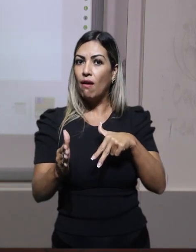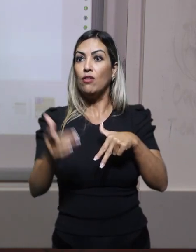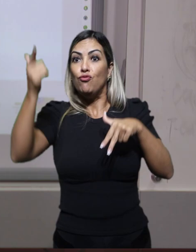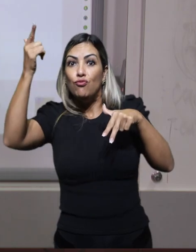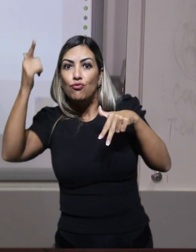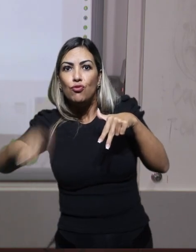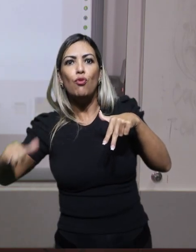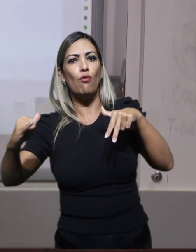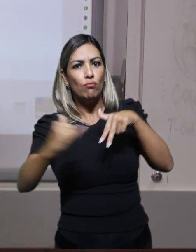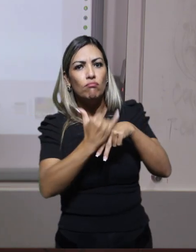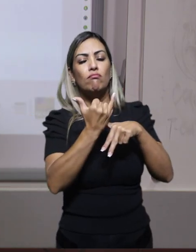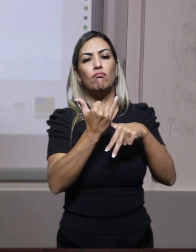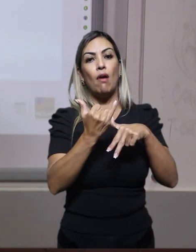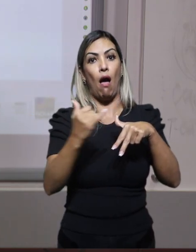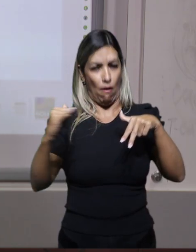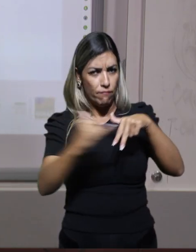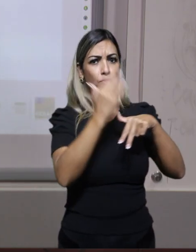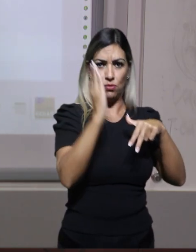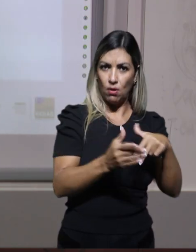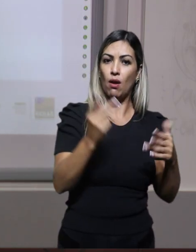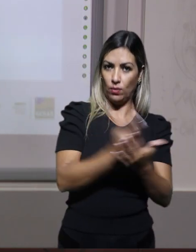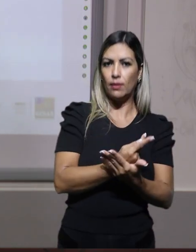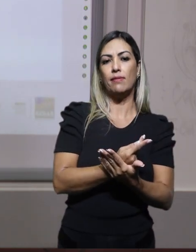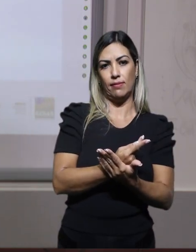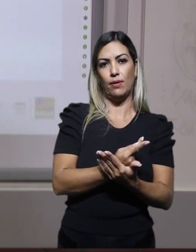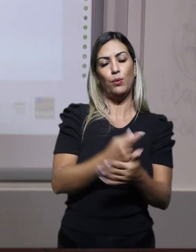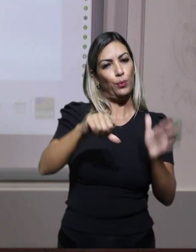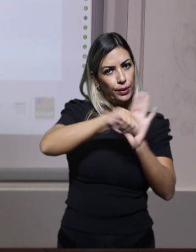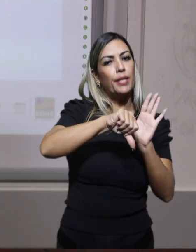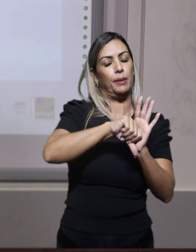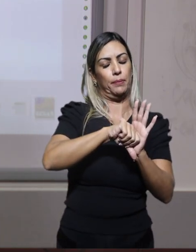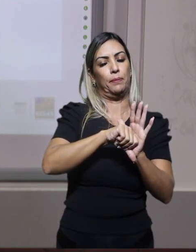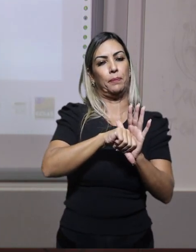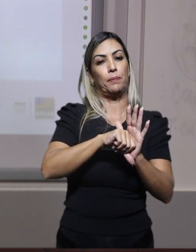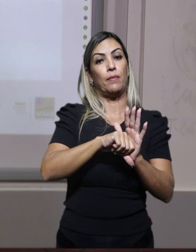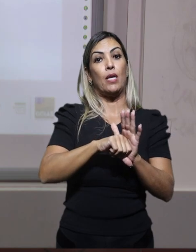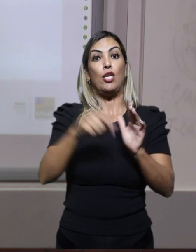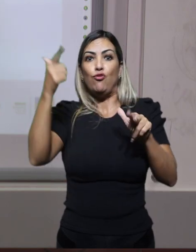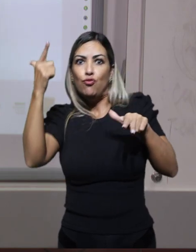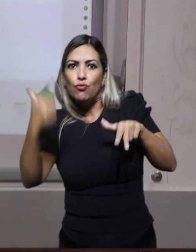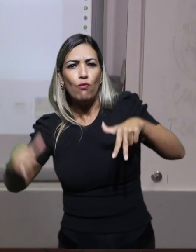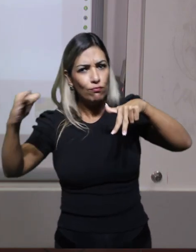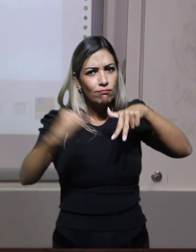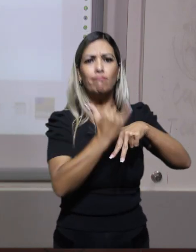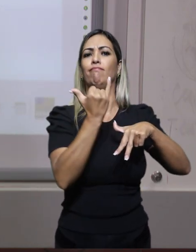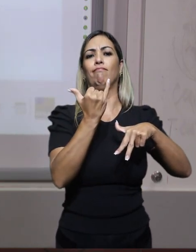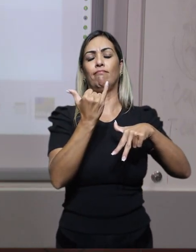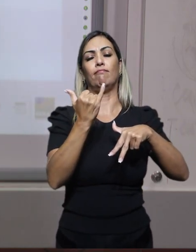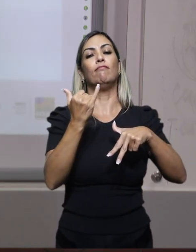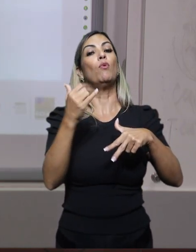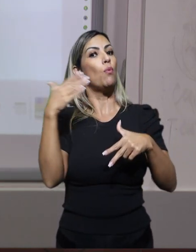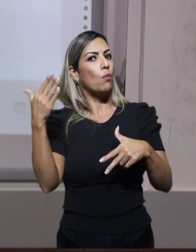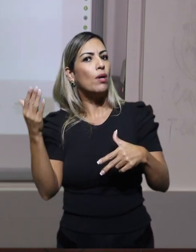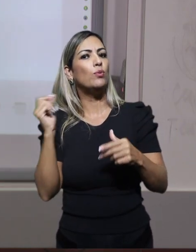A vitimização ocorre já quando ela é a vítima de um crime propriamente. E a revitimização ocorre